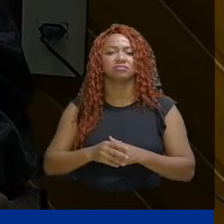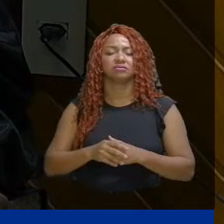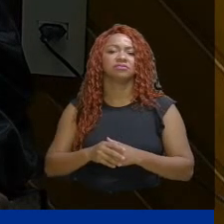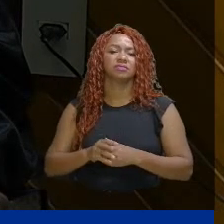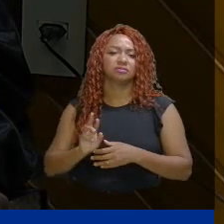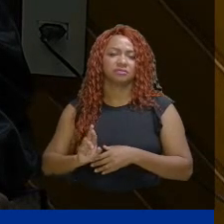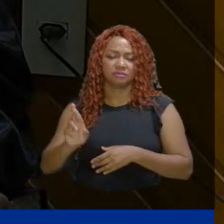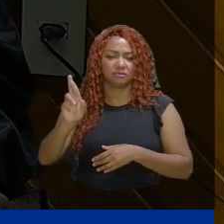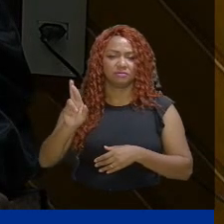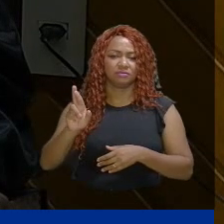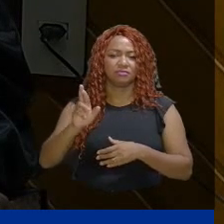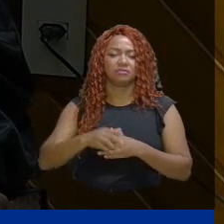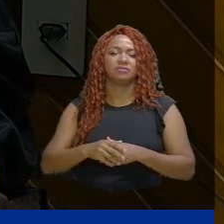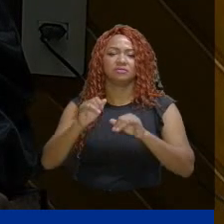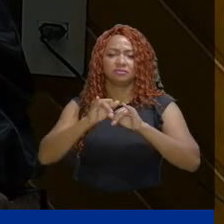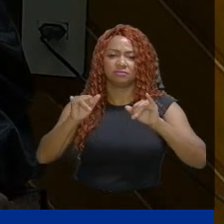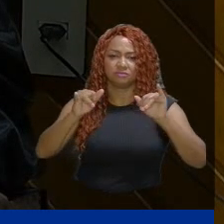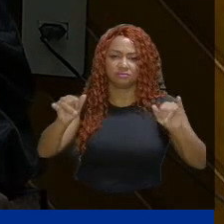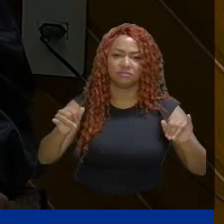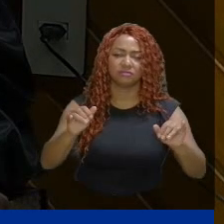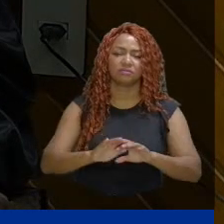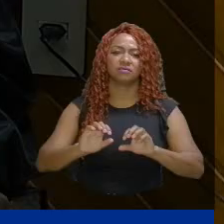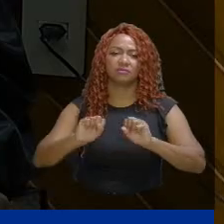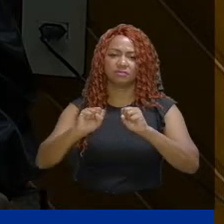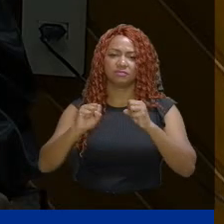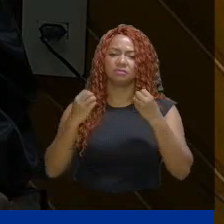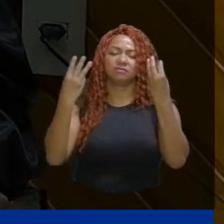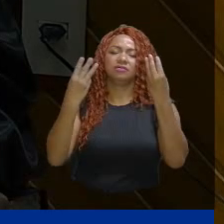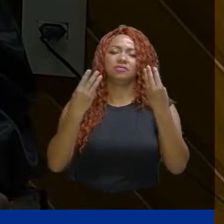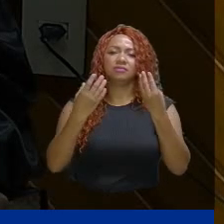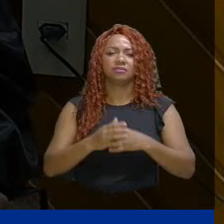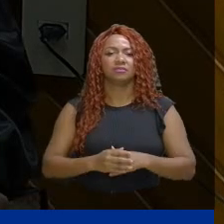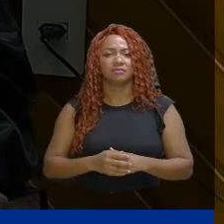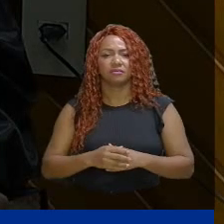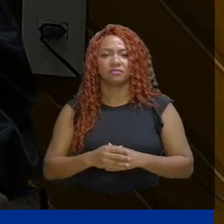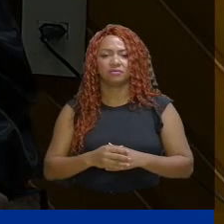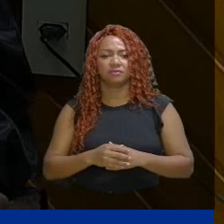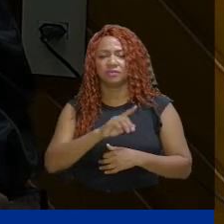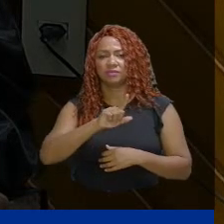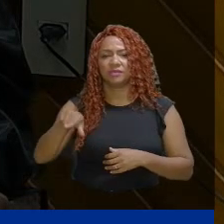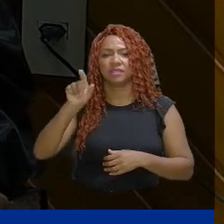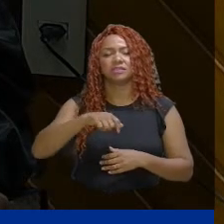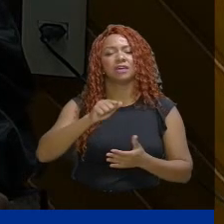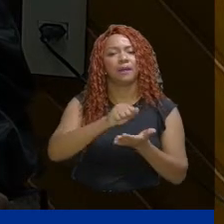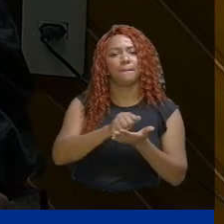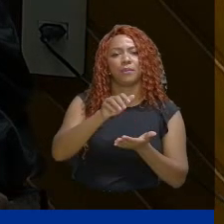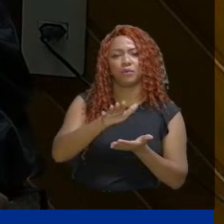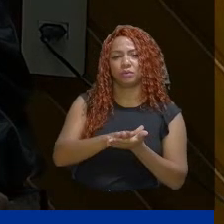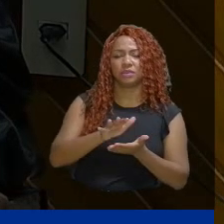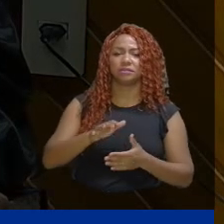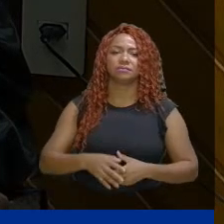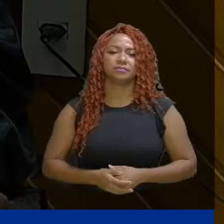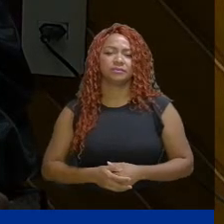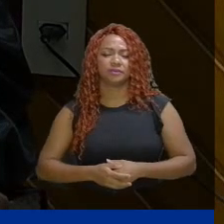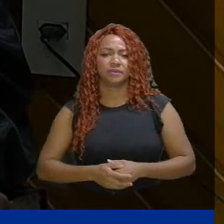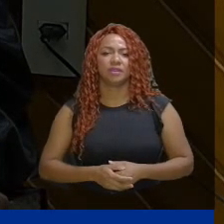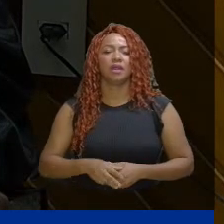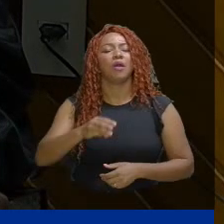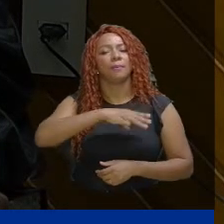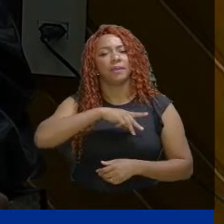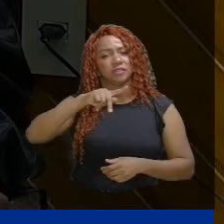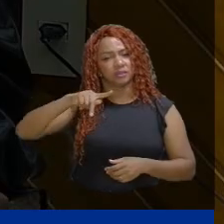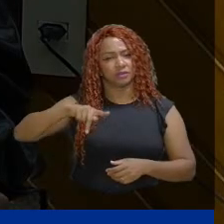representação por propaganda irregular na modalidade showmício e afastar a multa aplicada. O Ministério